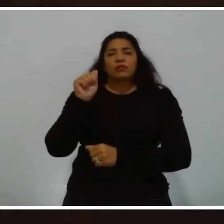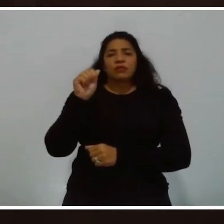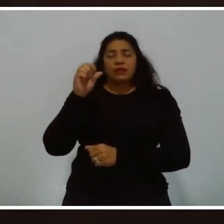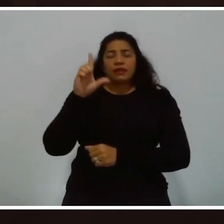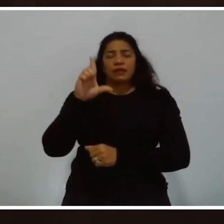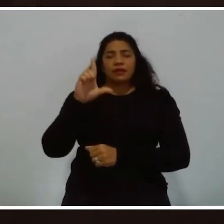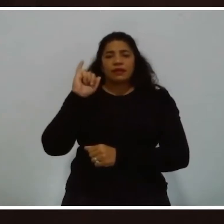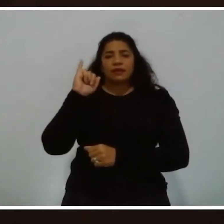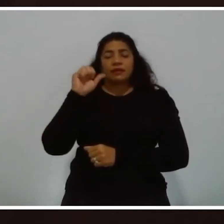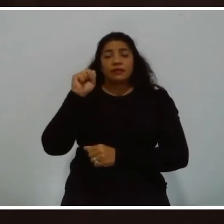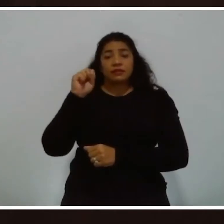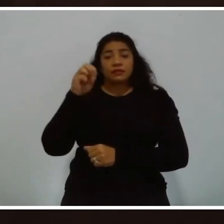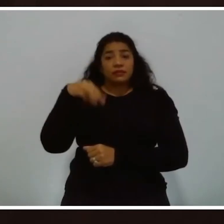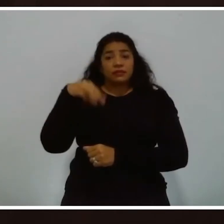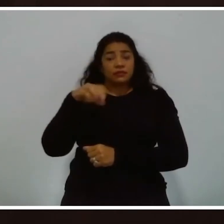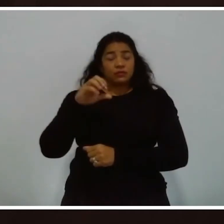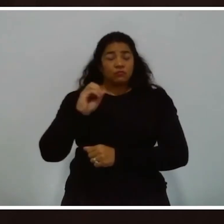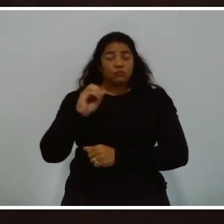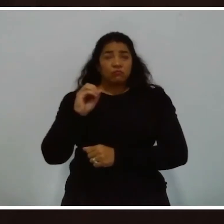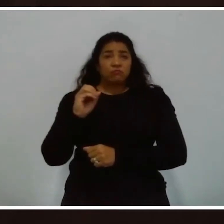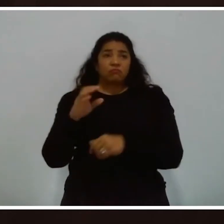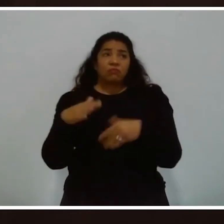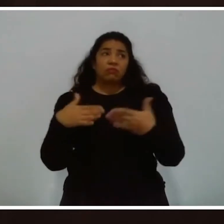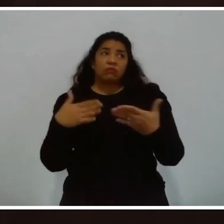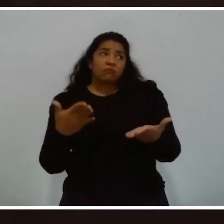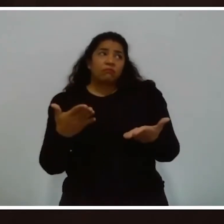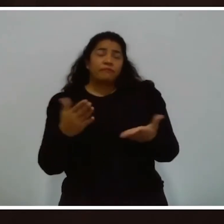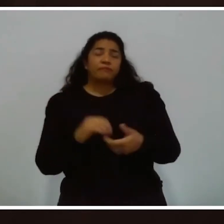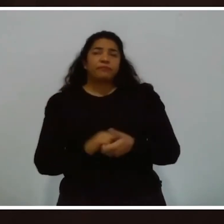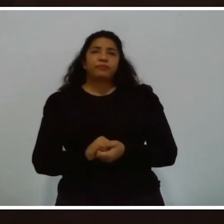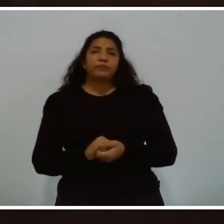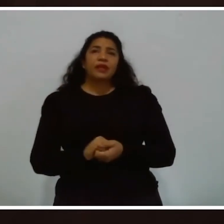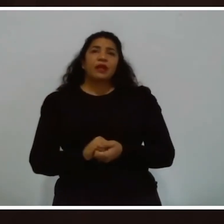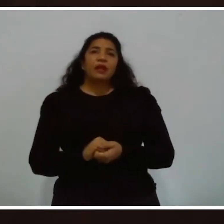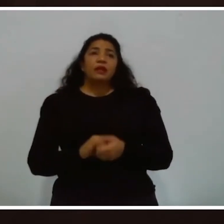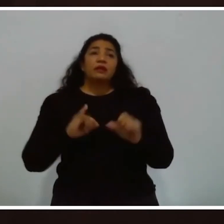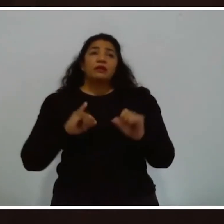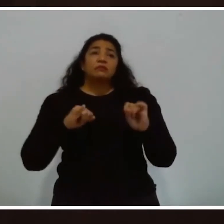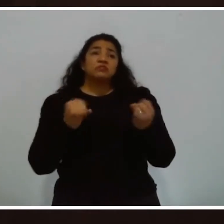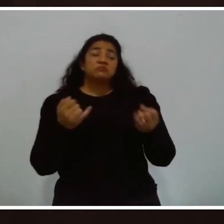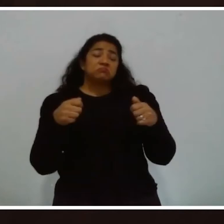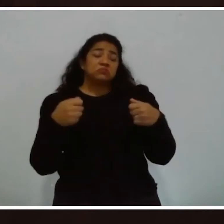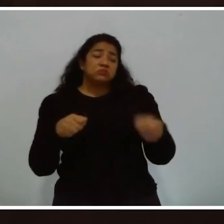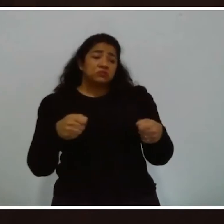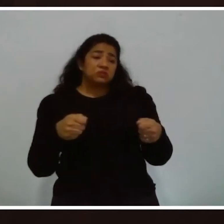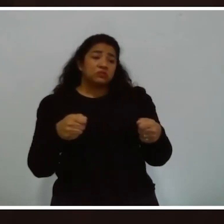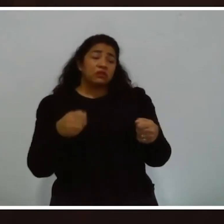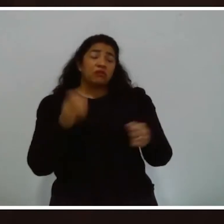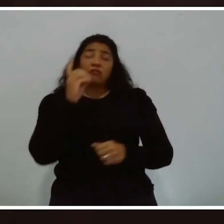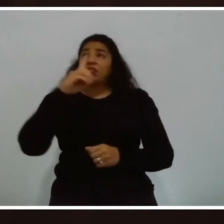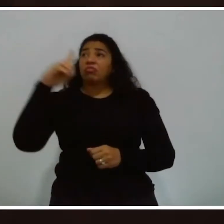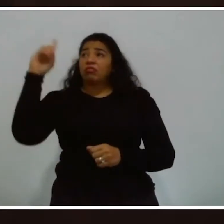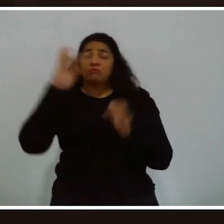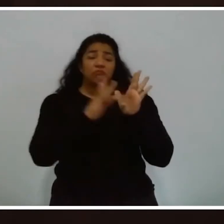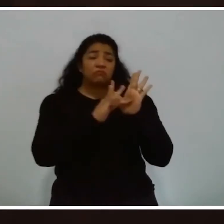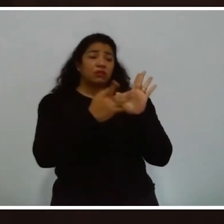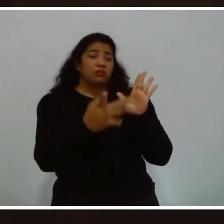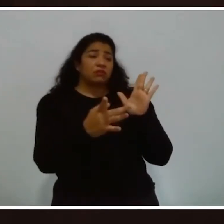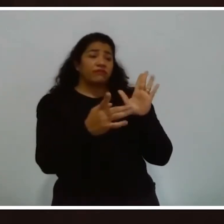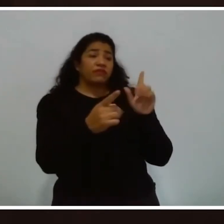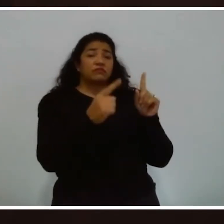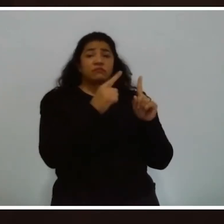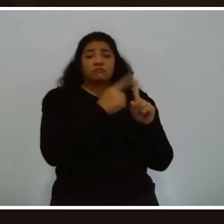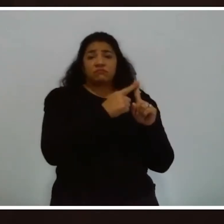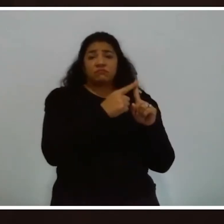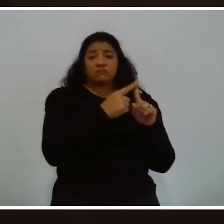quando for necessário, né, um só Deus manifesta como Pai. E quando for outro momento,